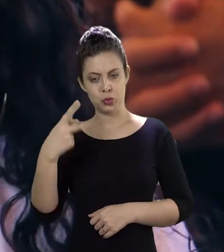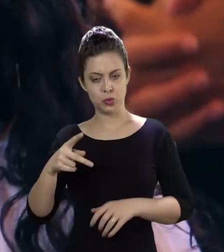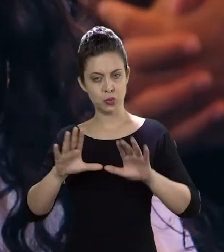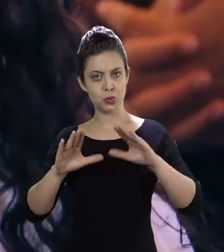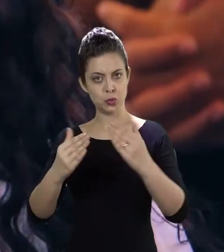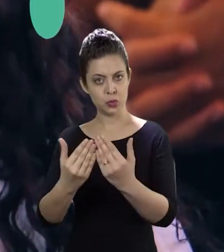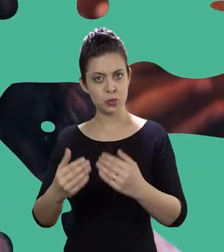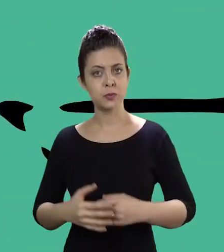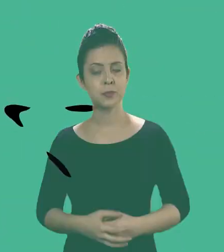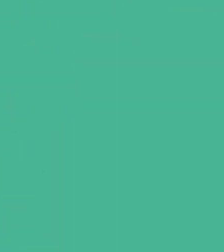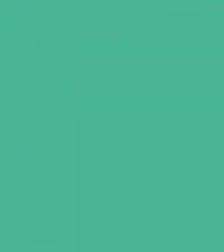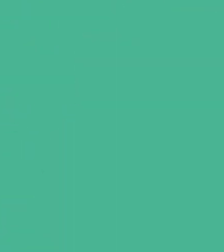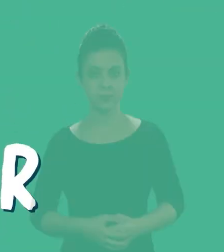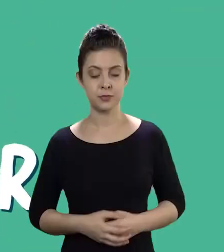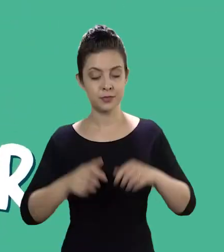história de sua comunidade.